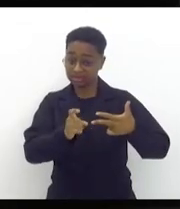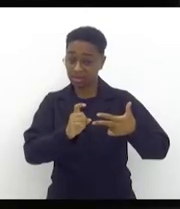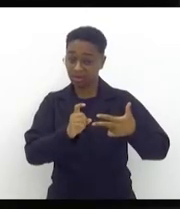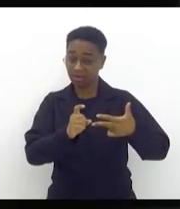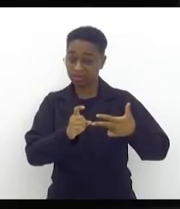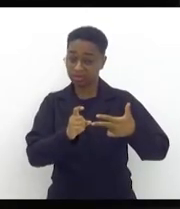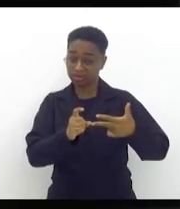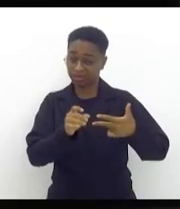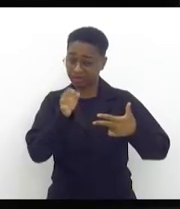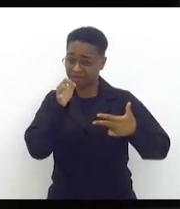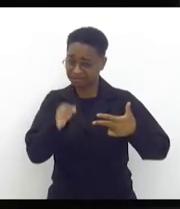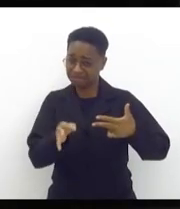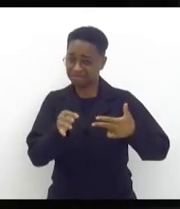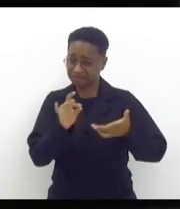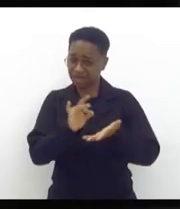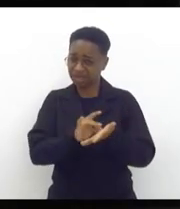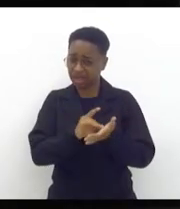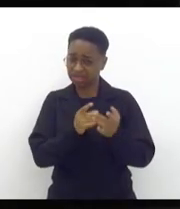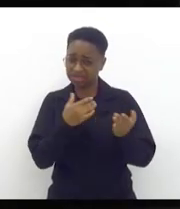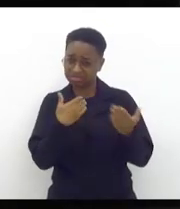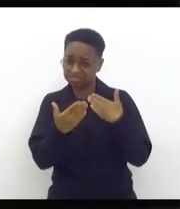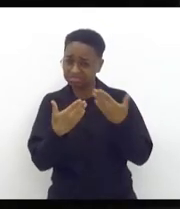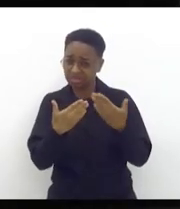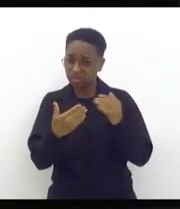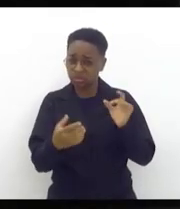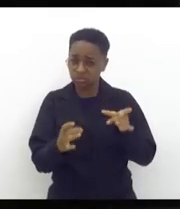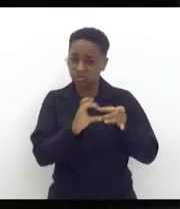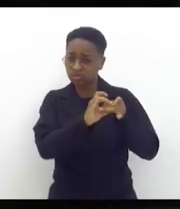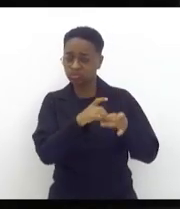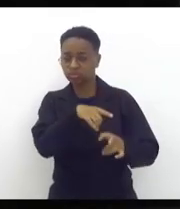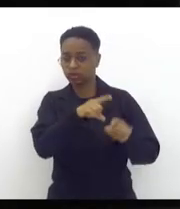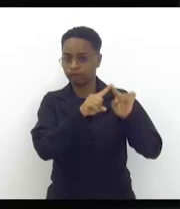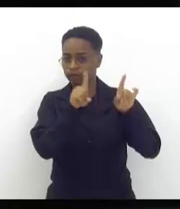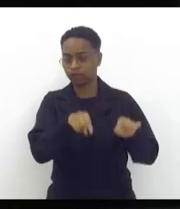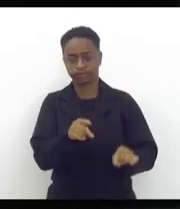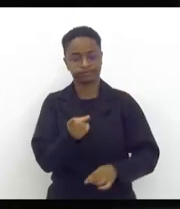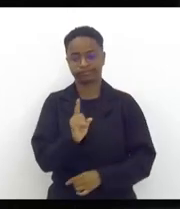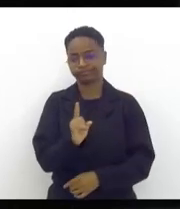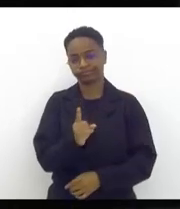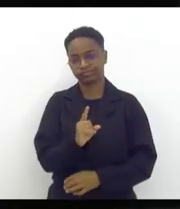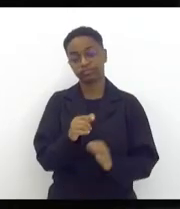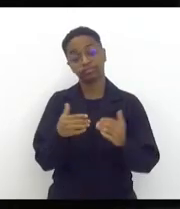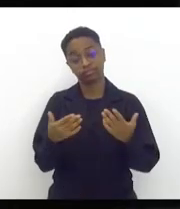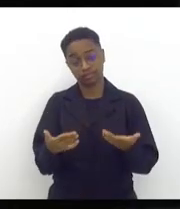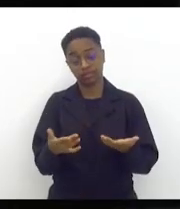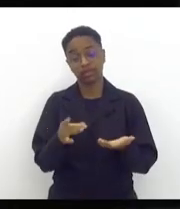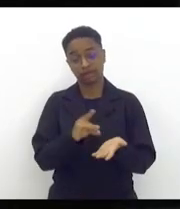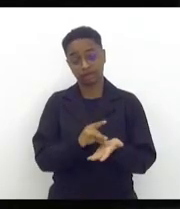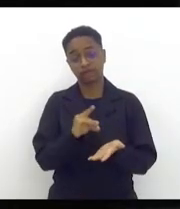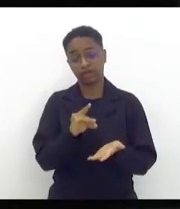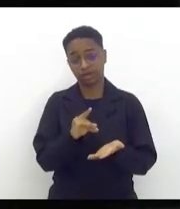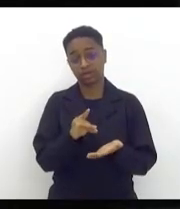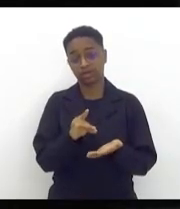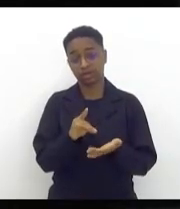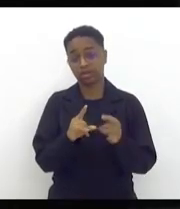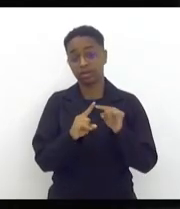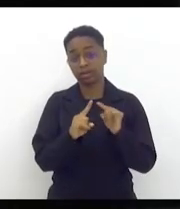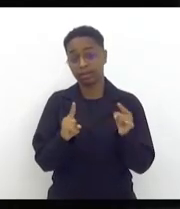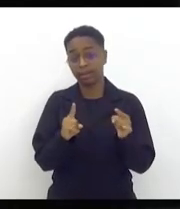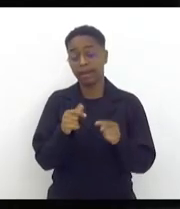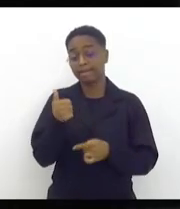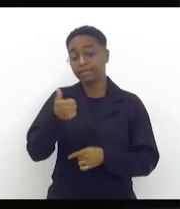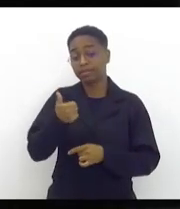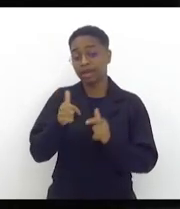devidamente dialogada com os servidores policiais. Tanto é verdade que a primeira